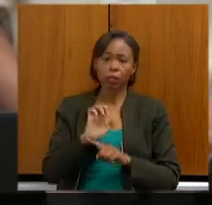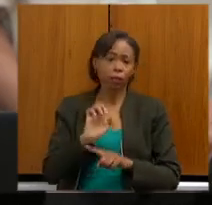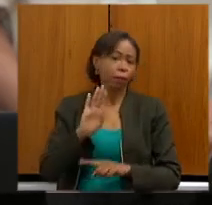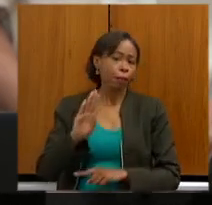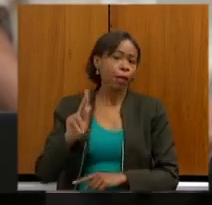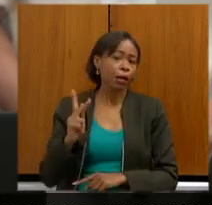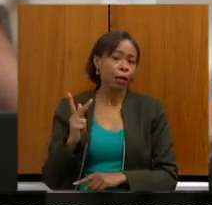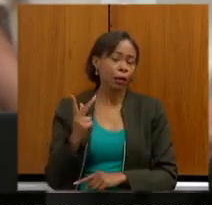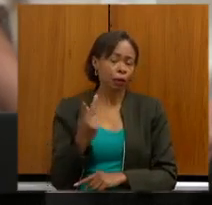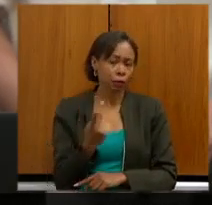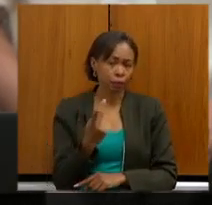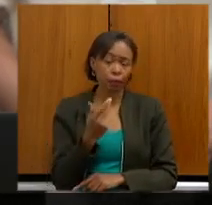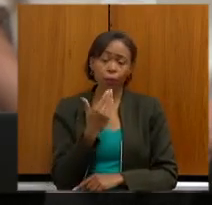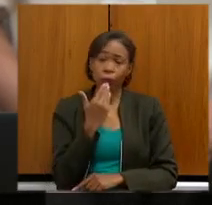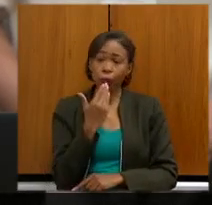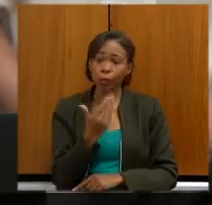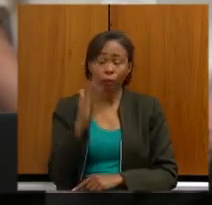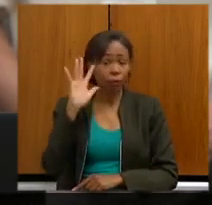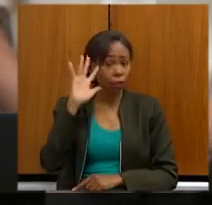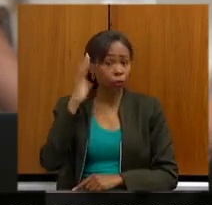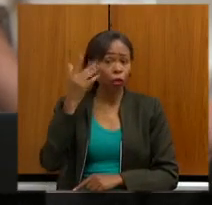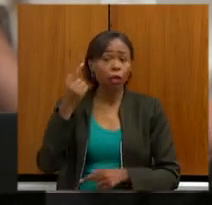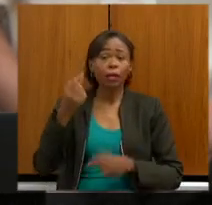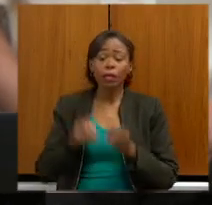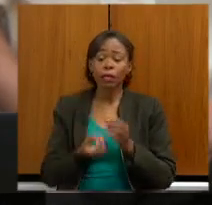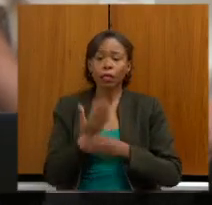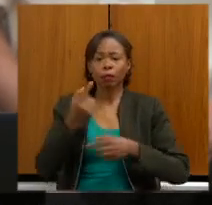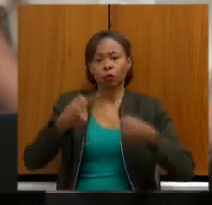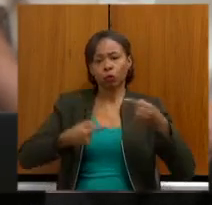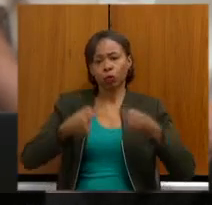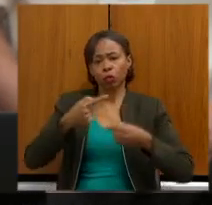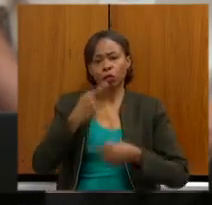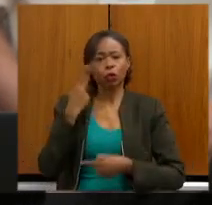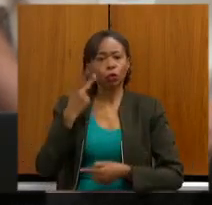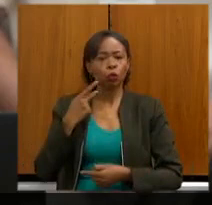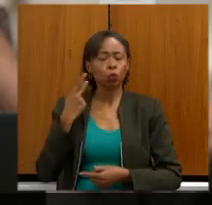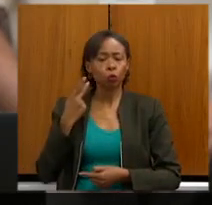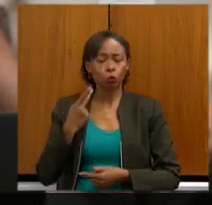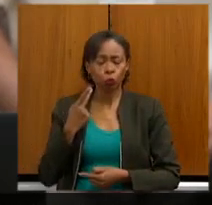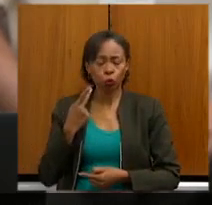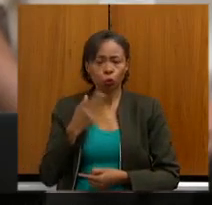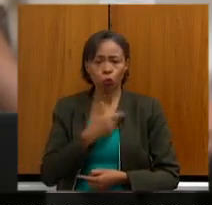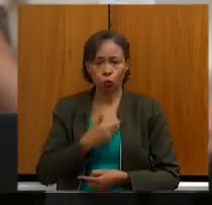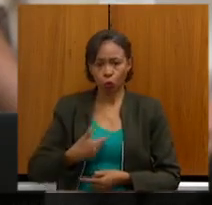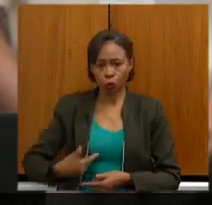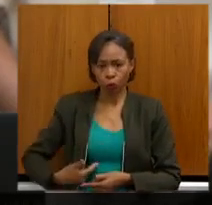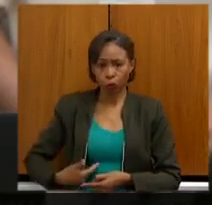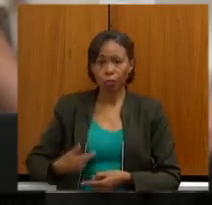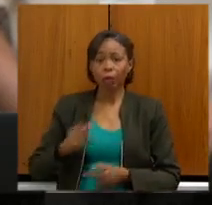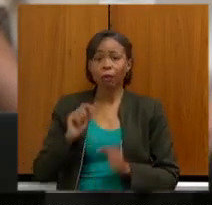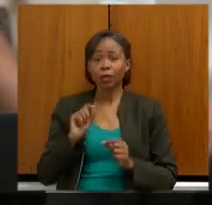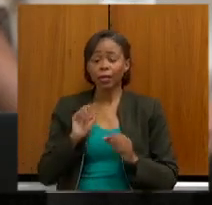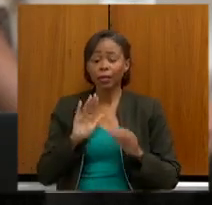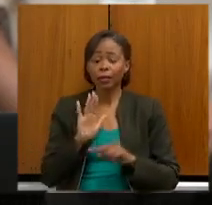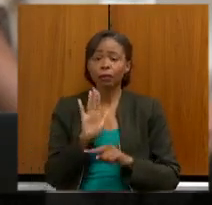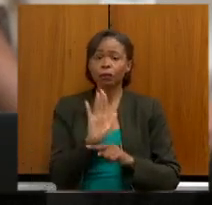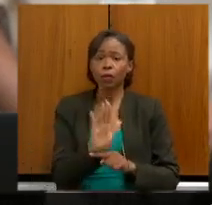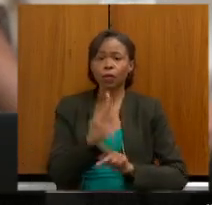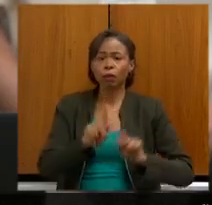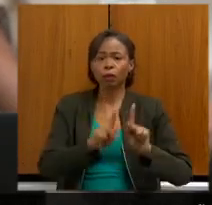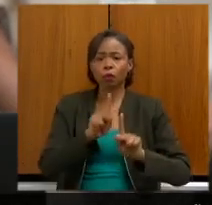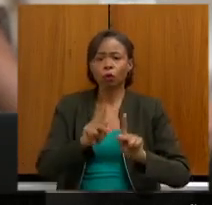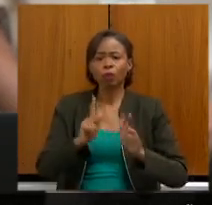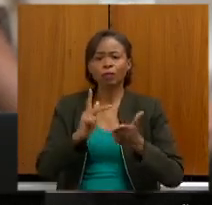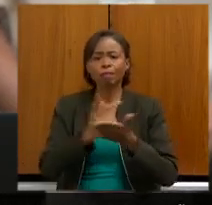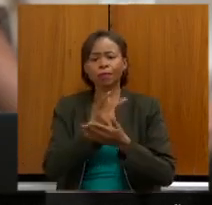Belo Horizonte pedido de providência para implantação de políticas públicas com vistas ao atendimento à população atingida pelas o e